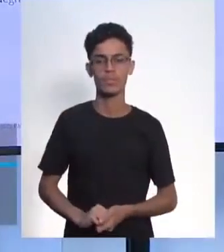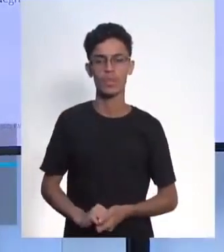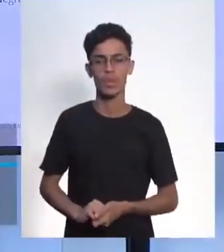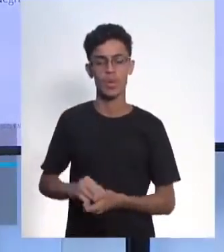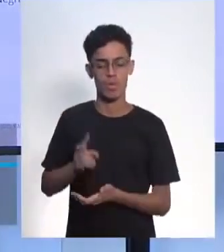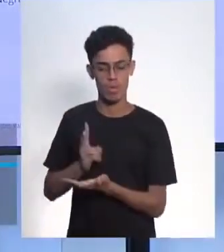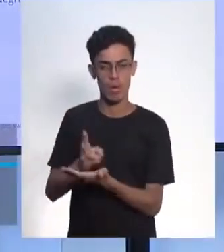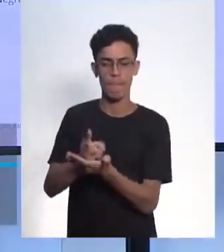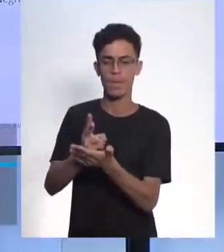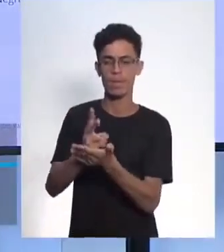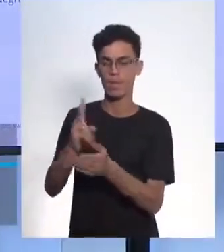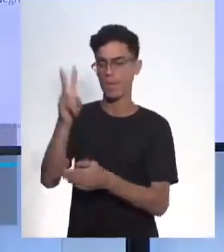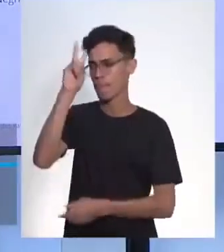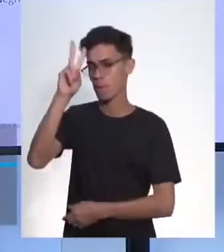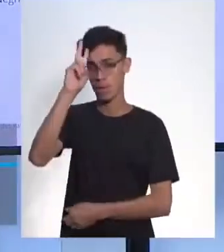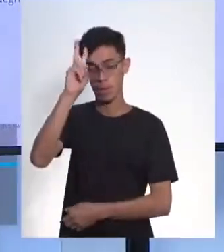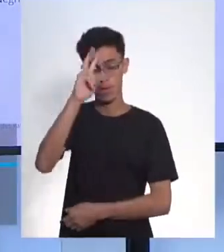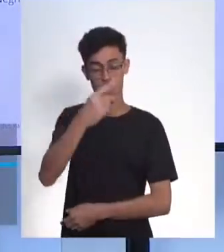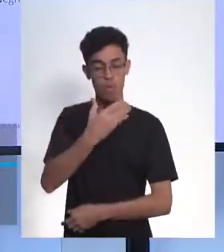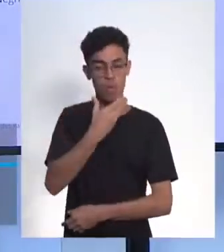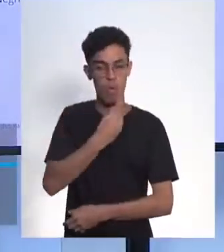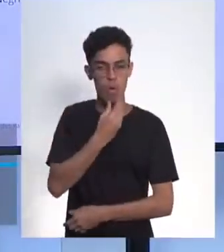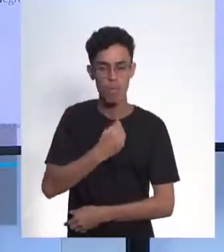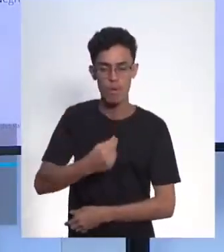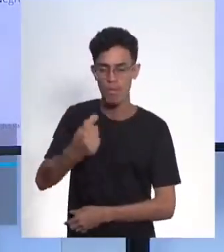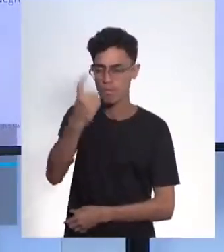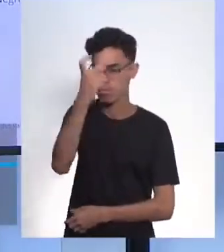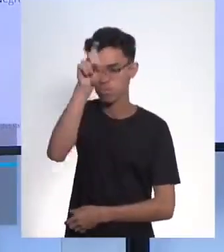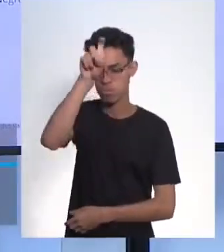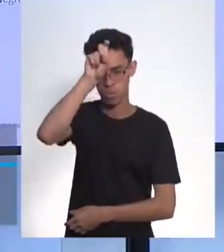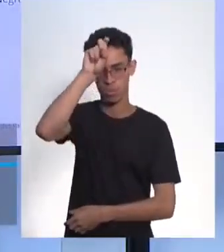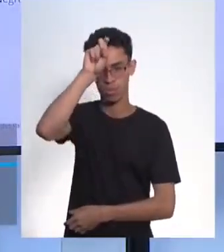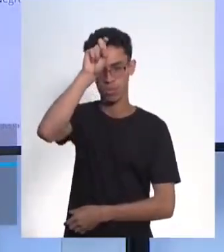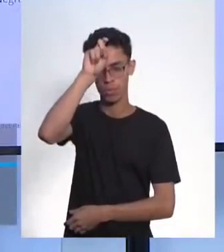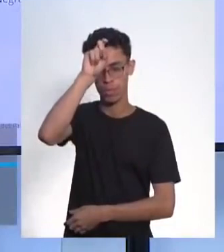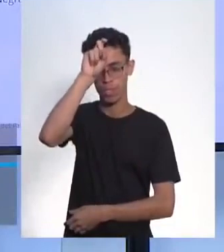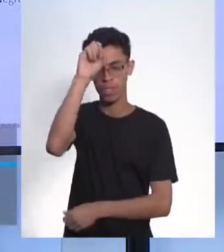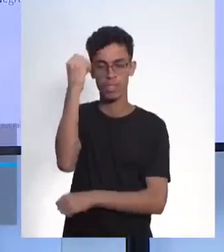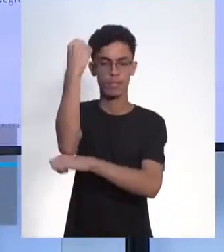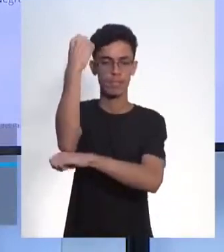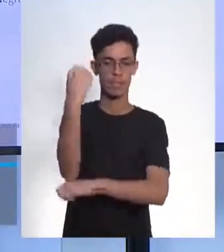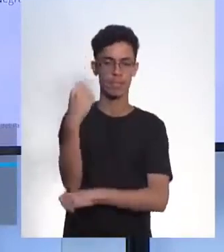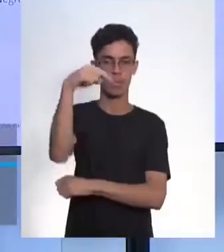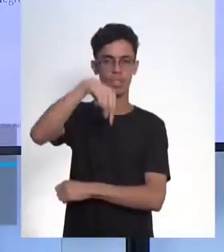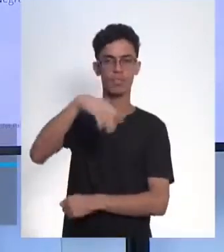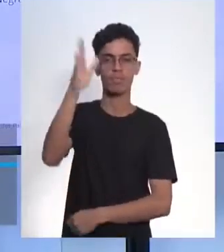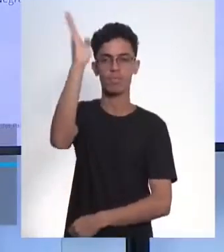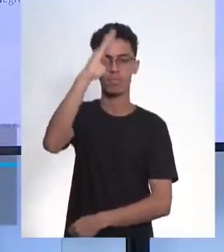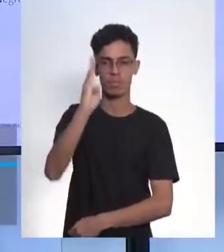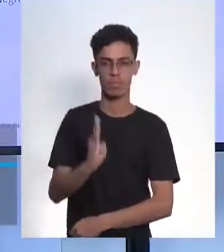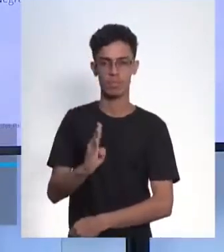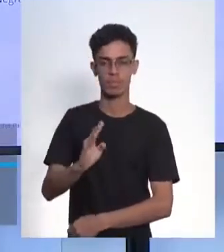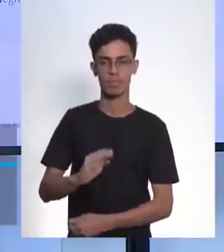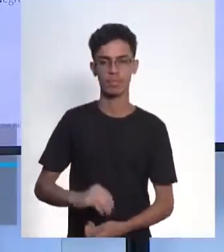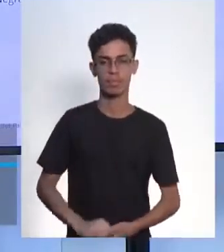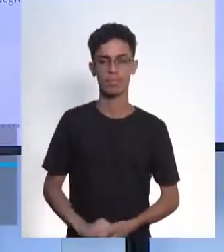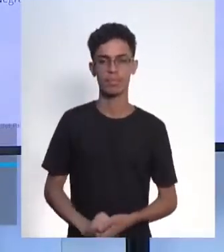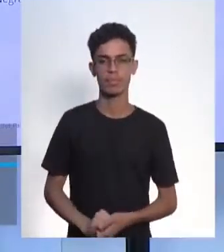dos Palmares, ou seja, um grande símbolo da resistência no Brasil.